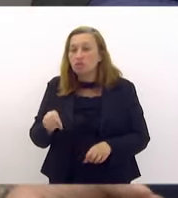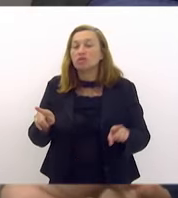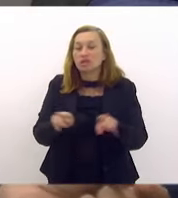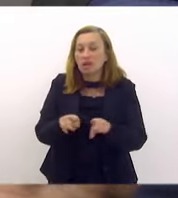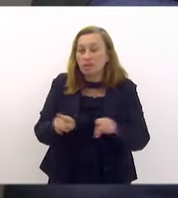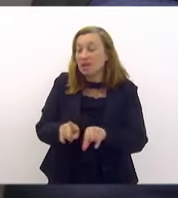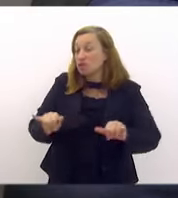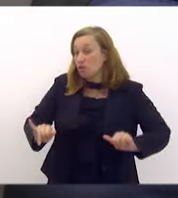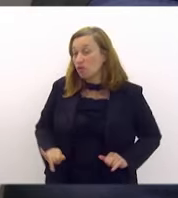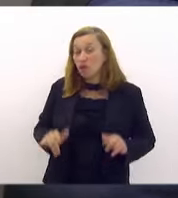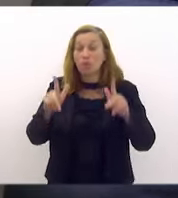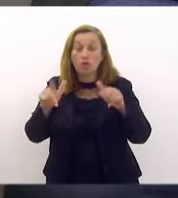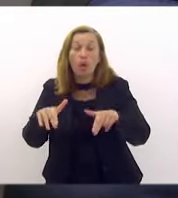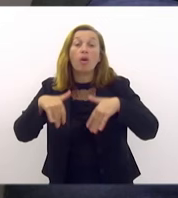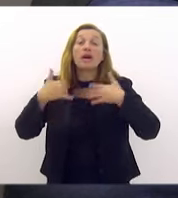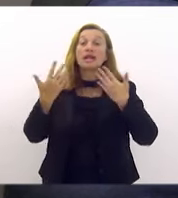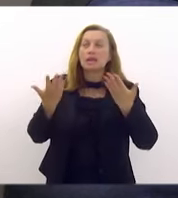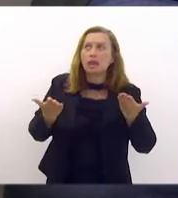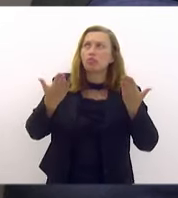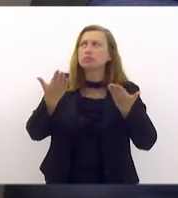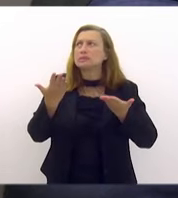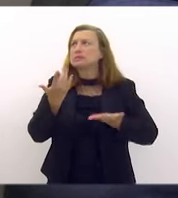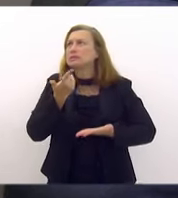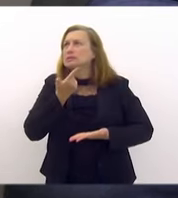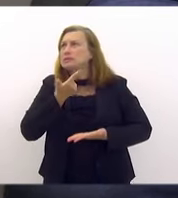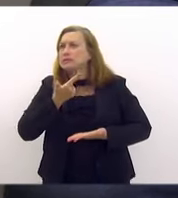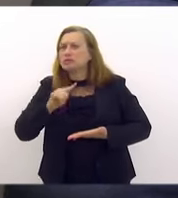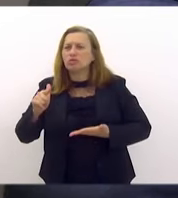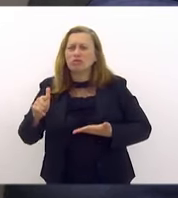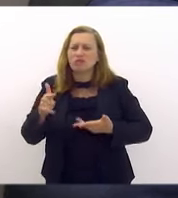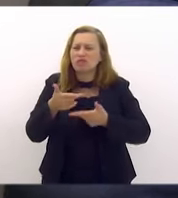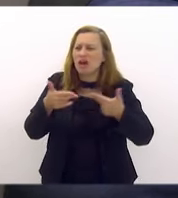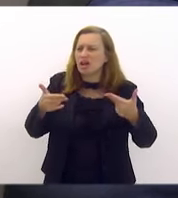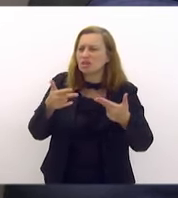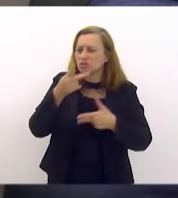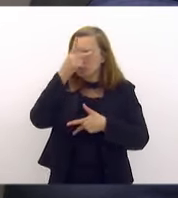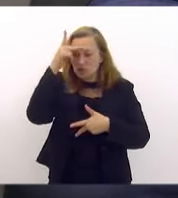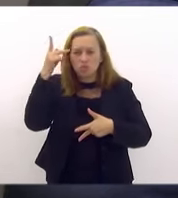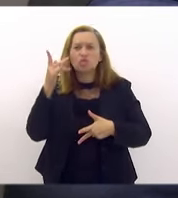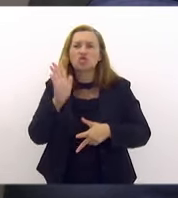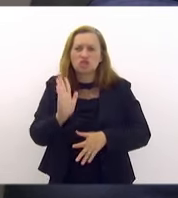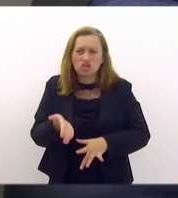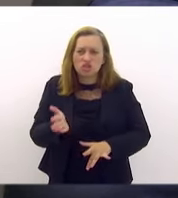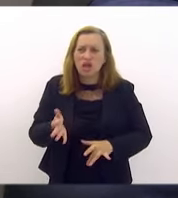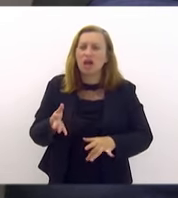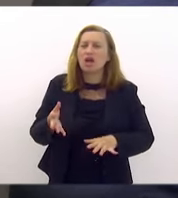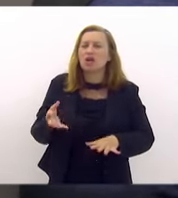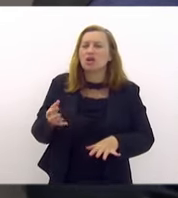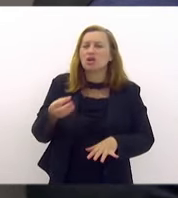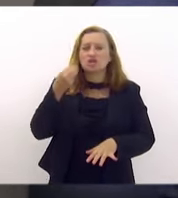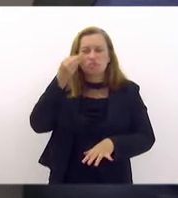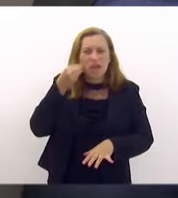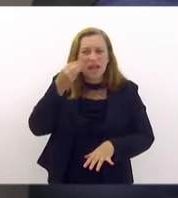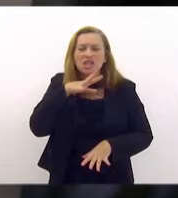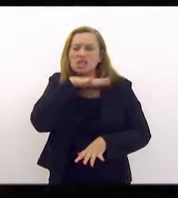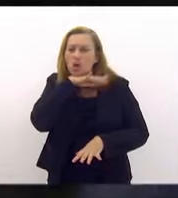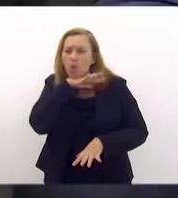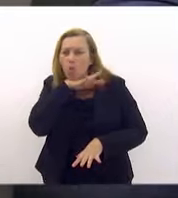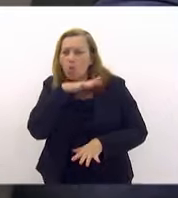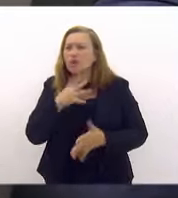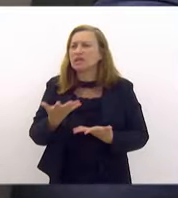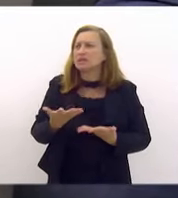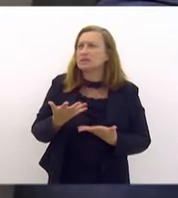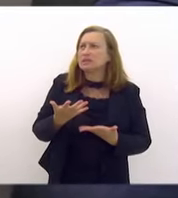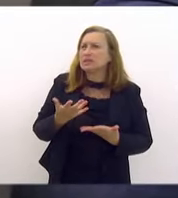procedimento então se não tivesse tantos casos já eh verificados se